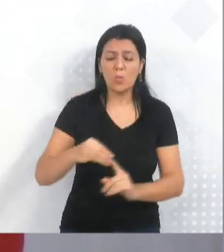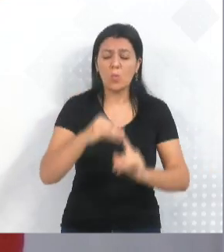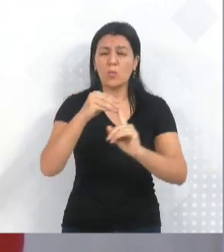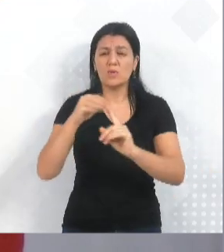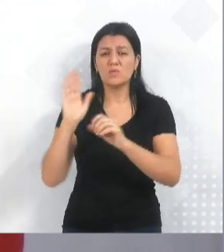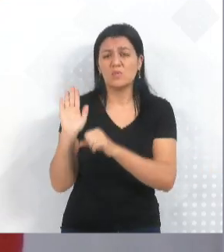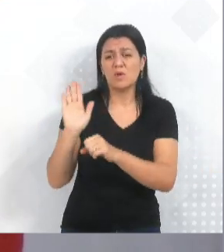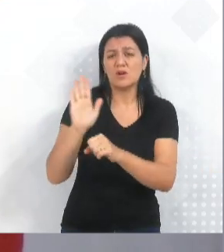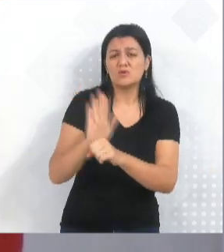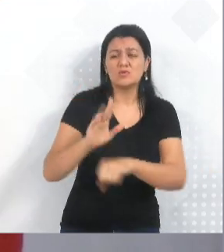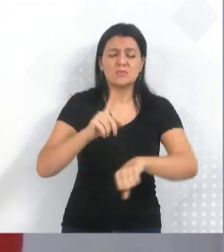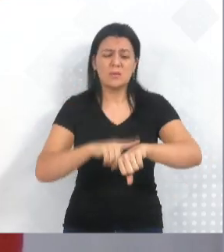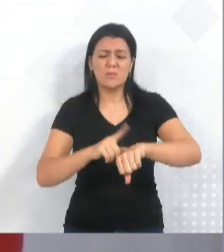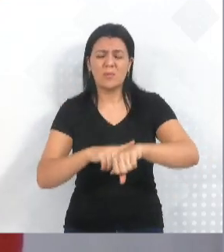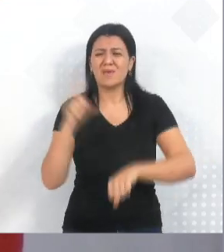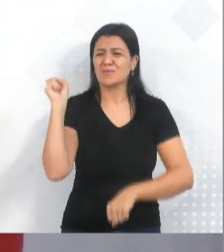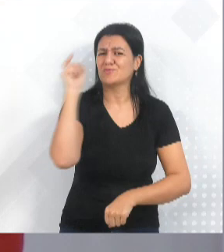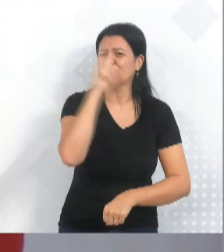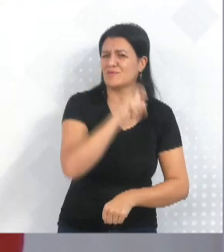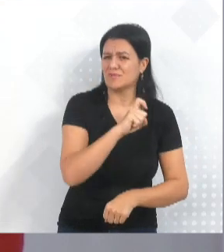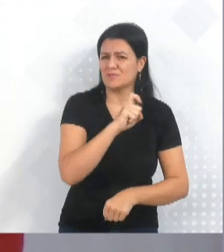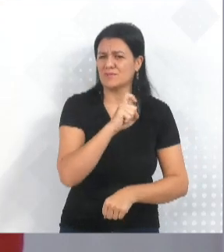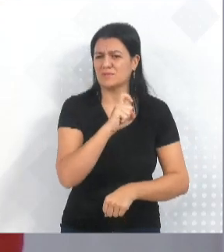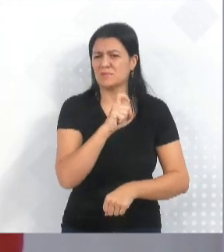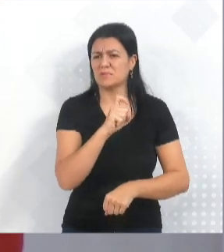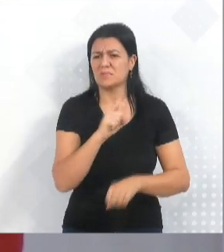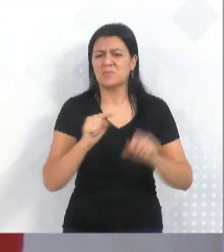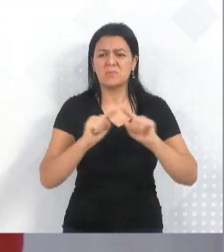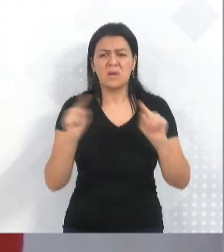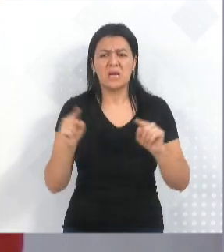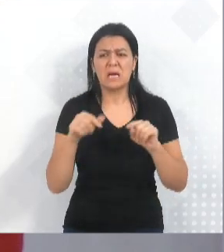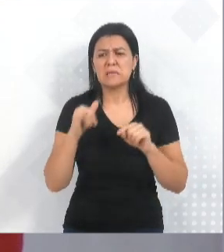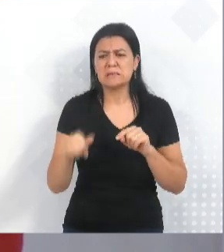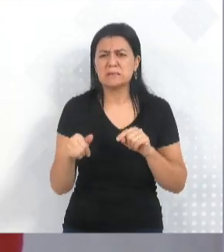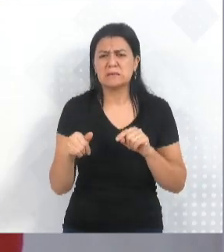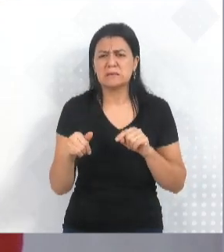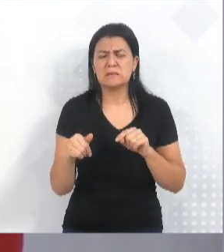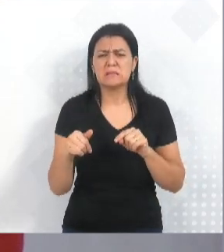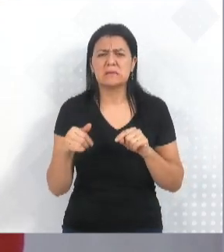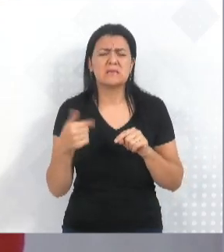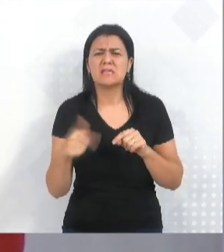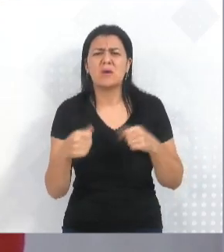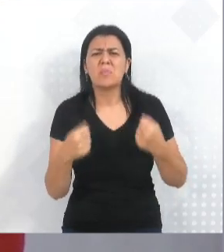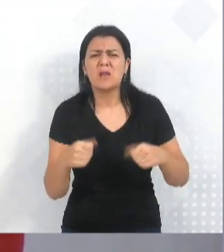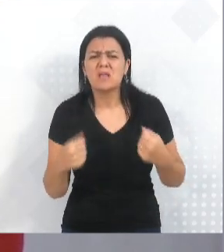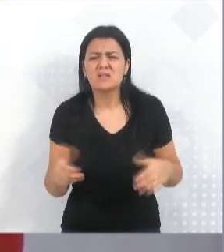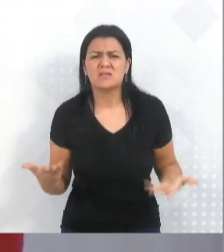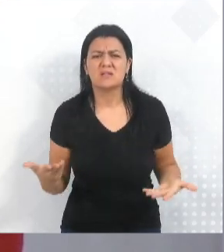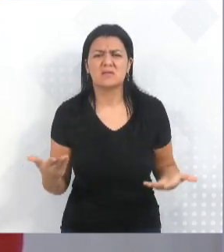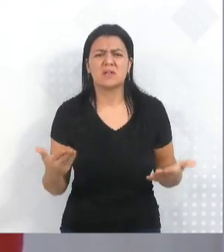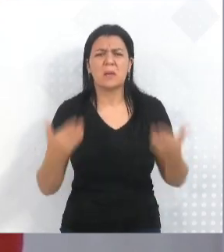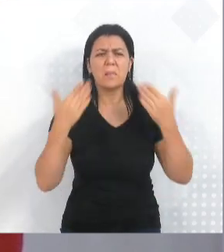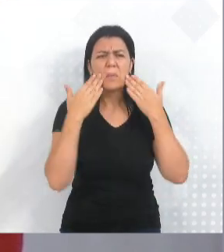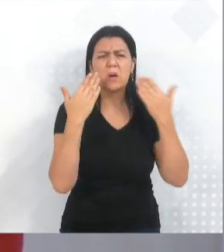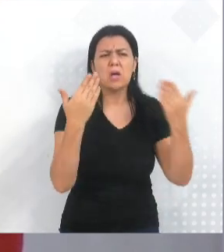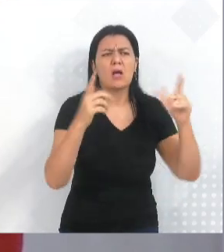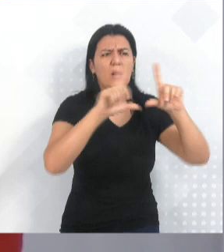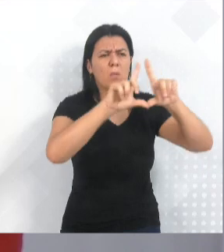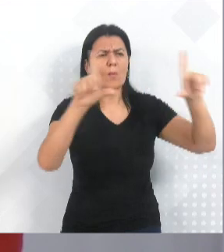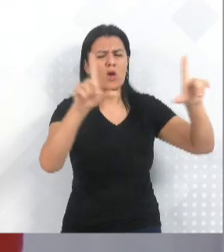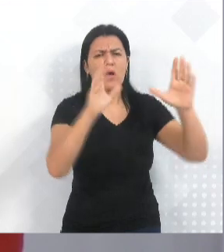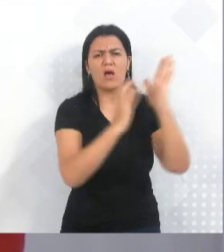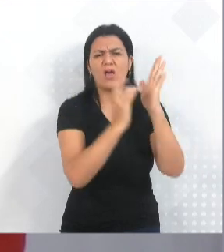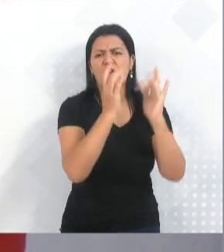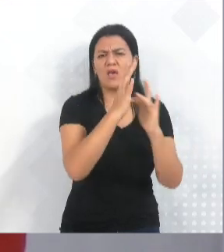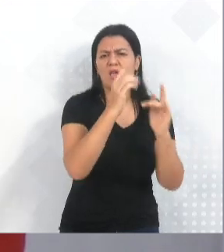E quando uma cidade, sem ter placa de igreja, sem ter um CNPJ, se une na